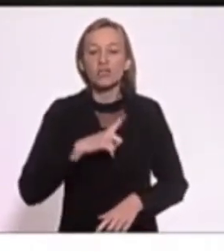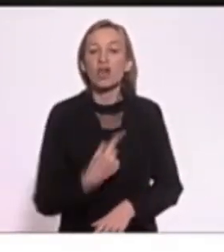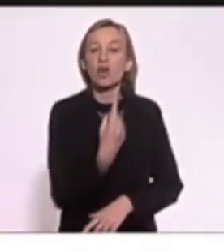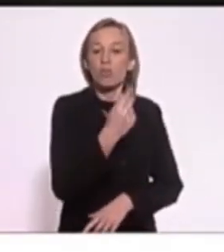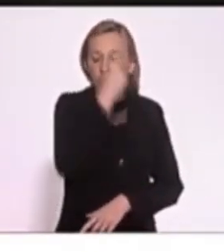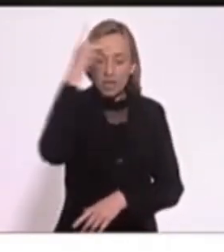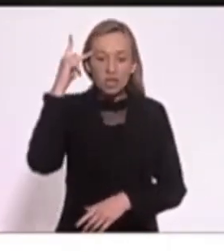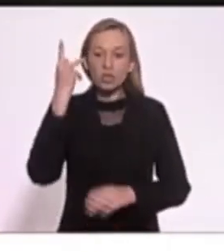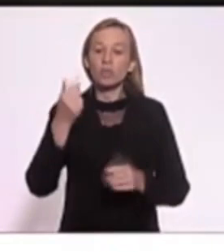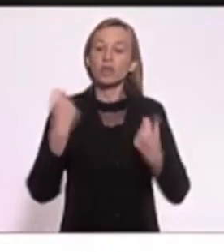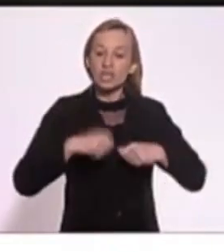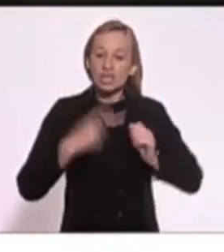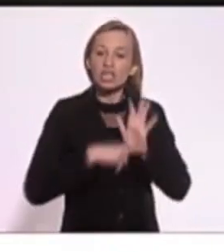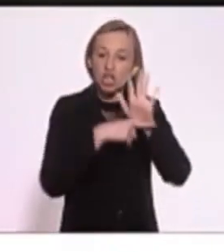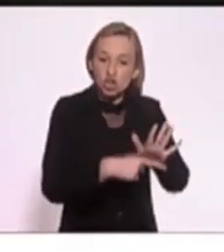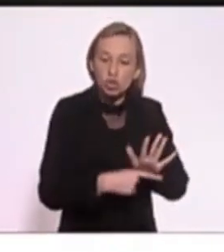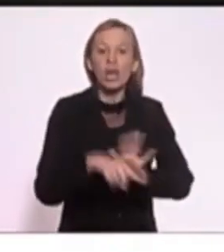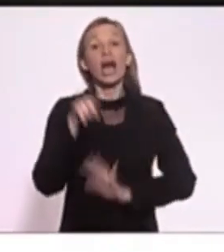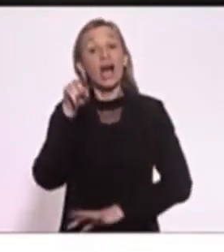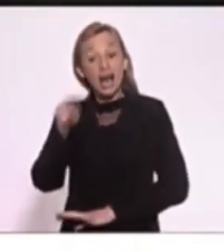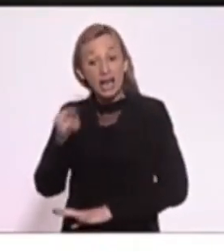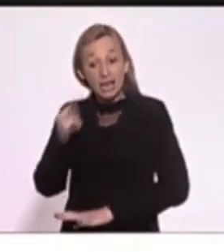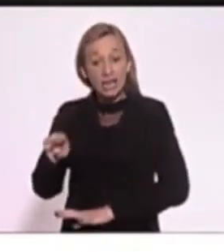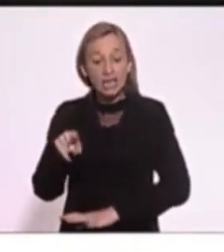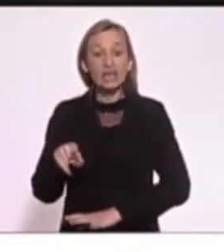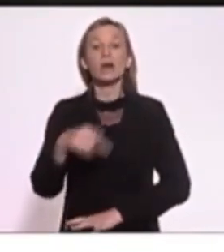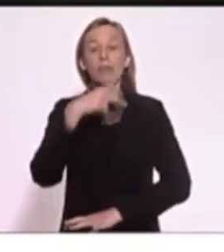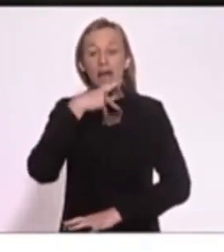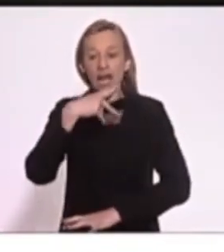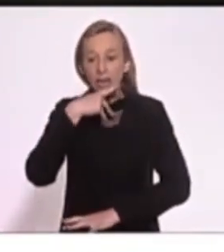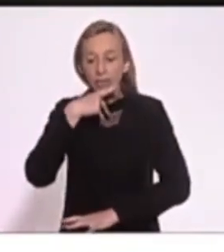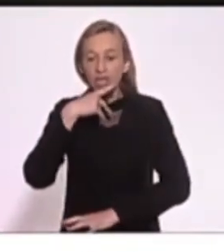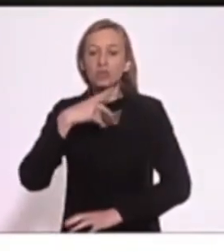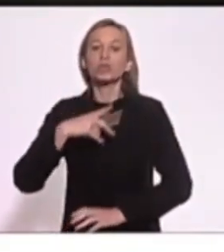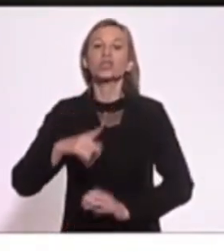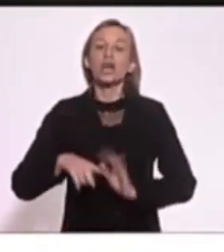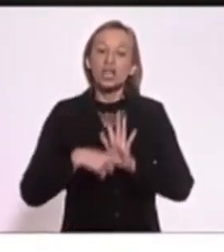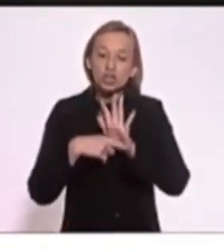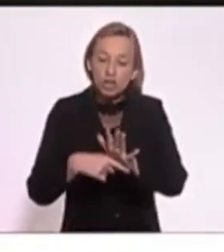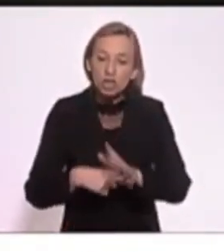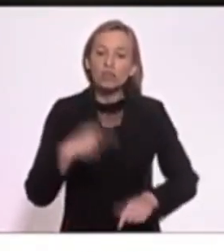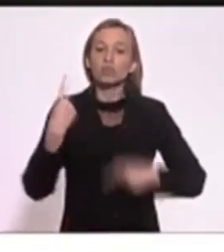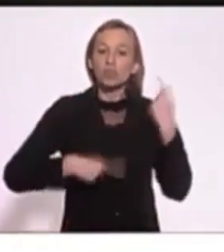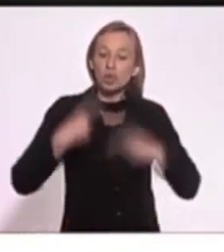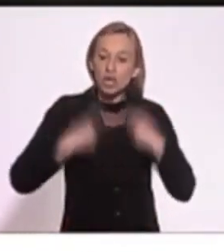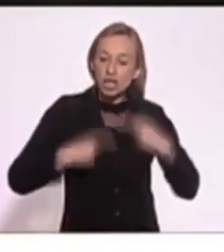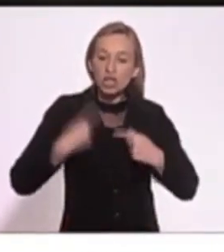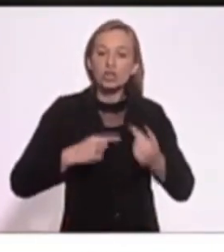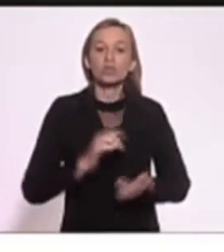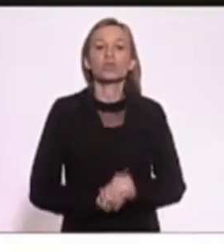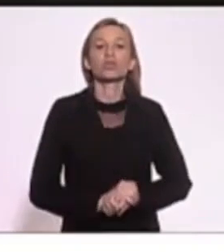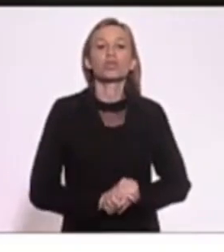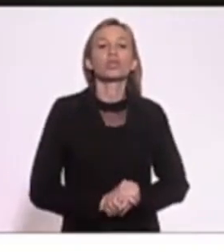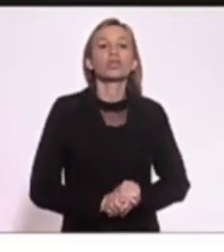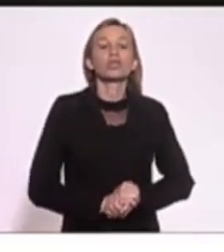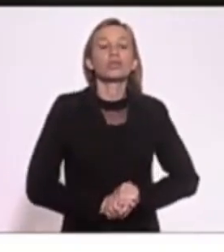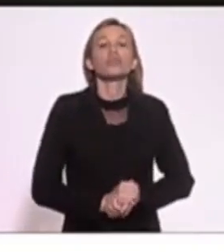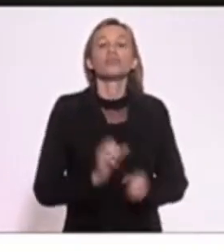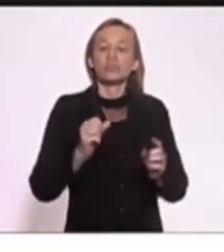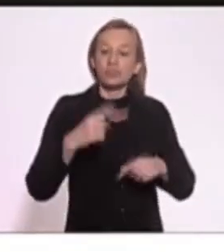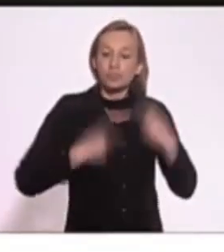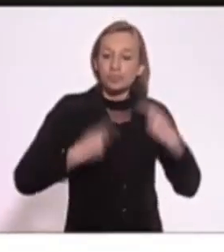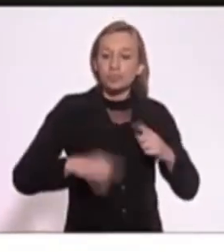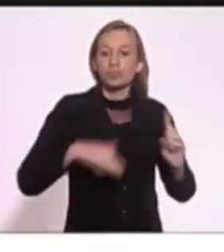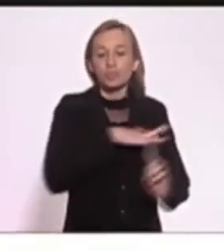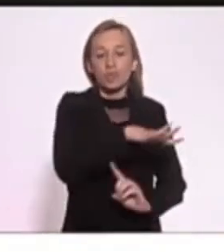precisando de ajuda, ali deve estar o parlamento, ali devem estar os políticos, ali devem estar as políticas